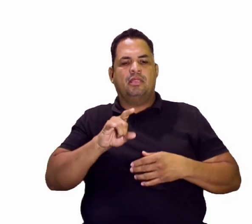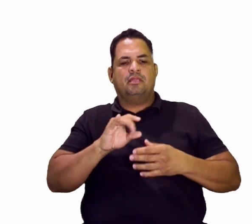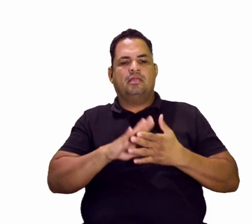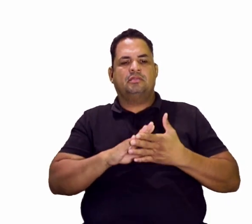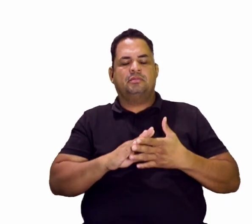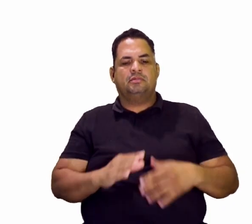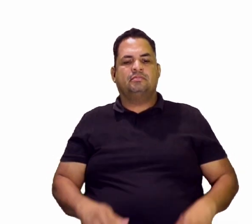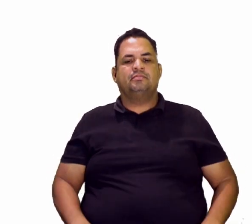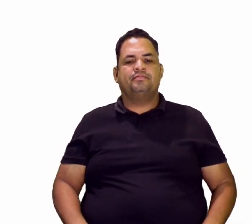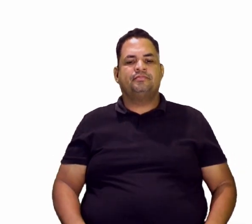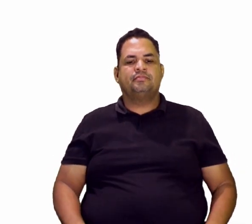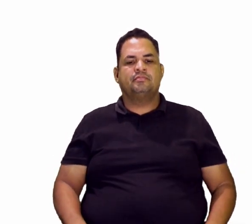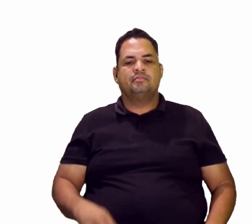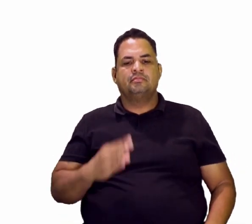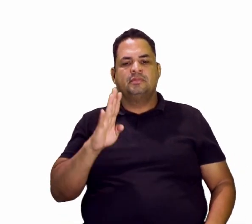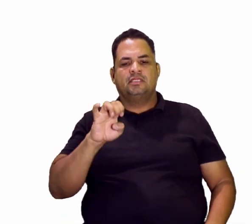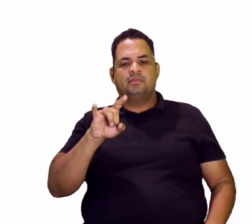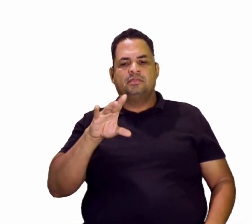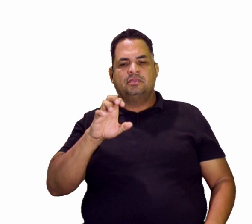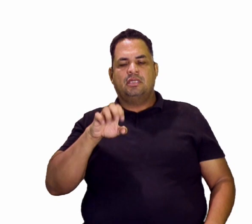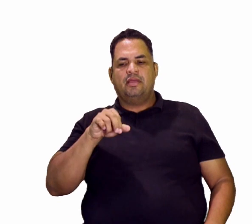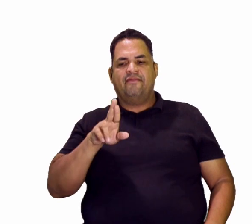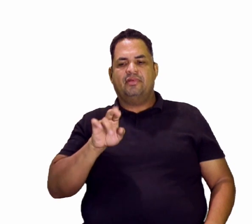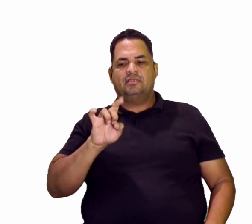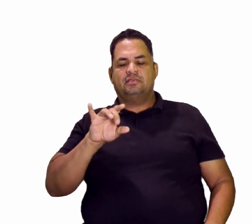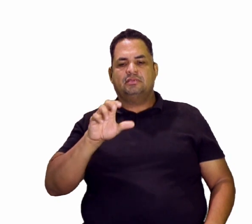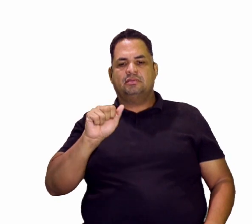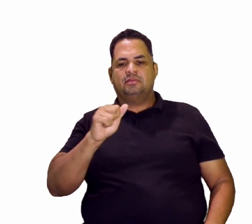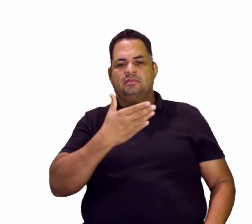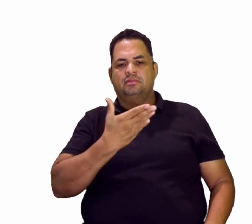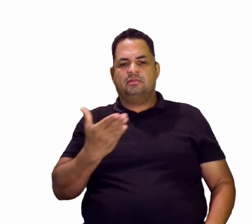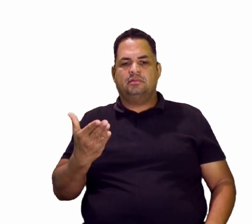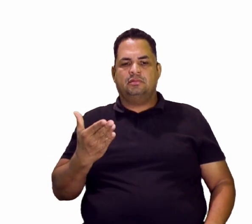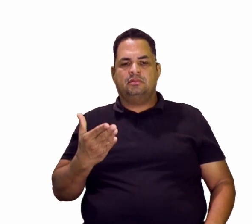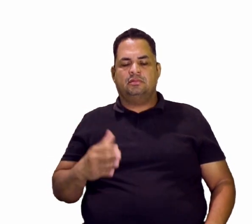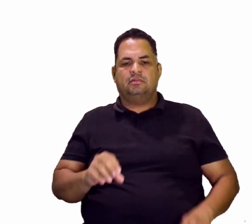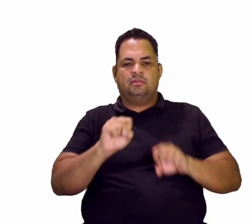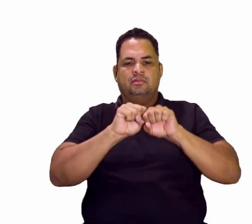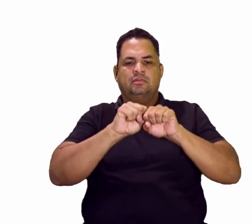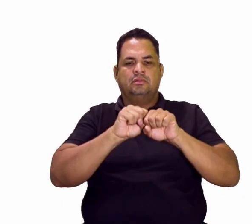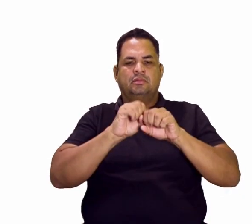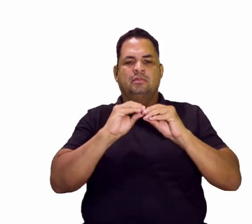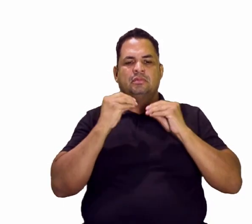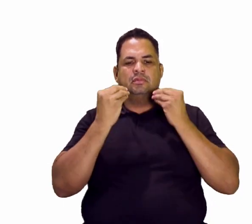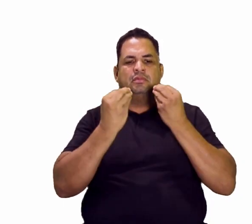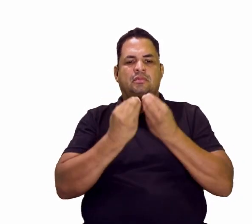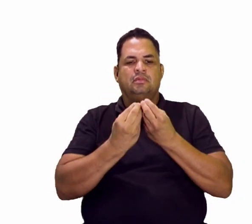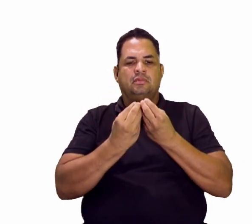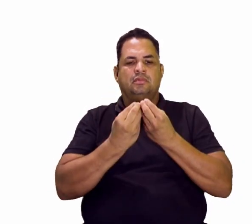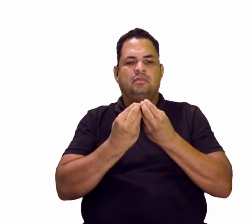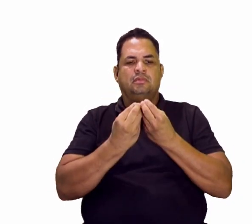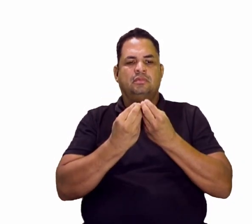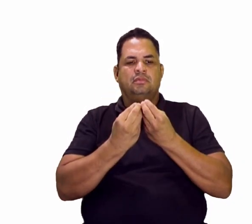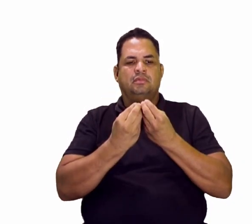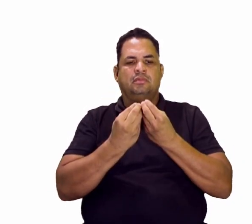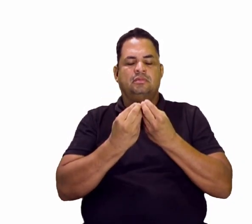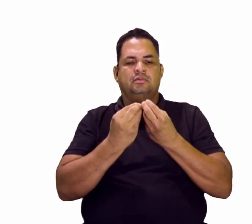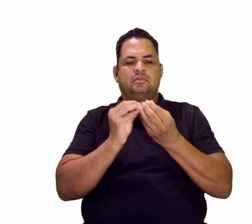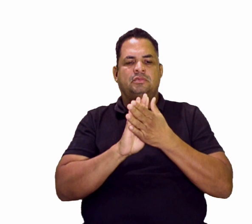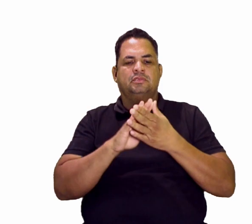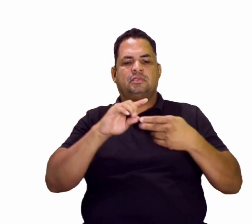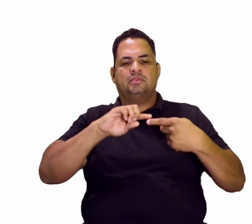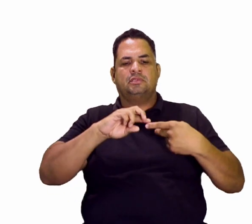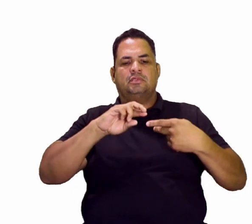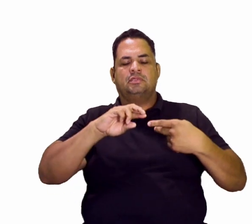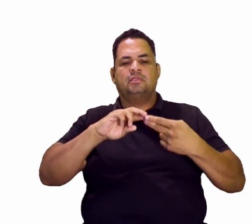o citoplasma, e a transcriptase reversa, que é uma substância que vai fazer, se é um vírus de